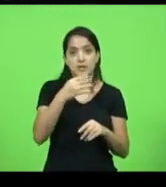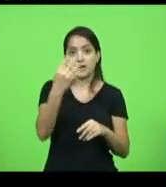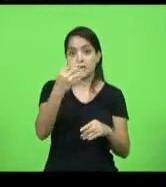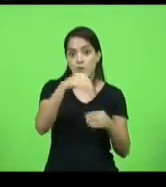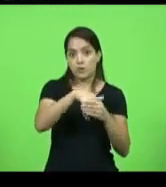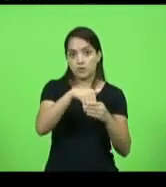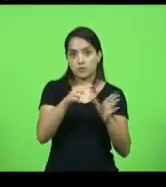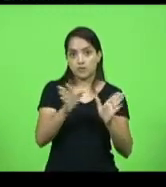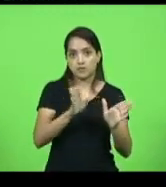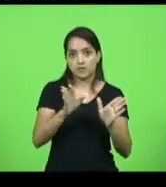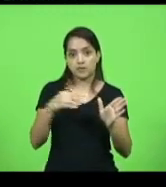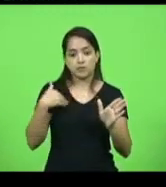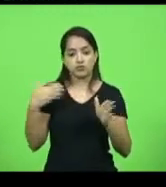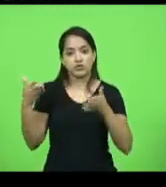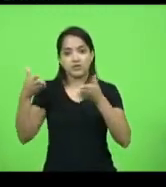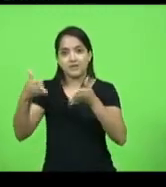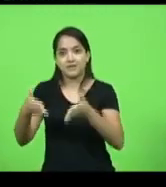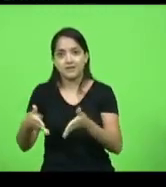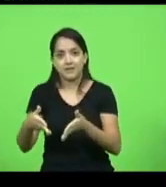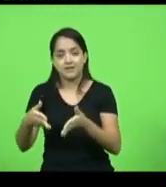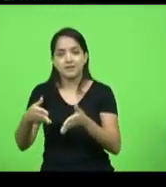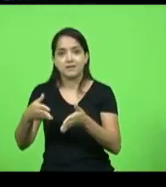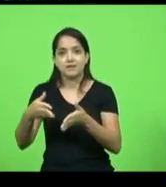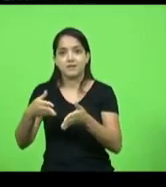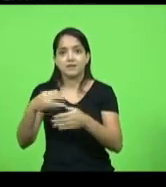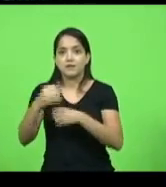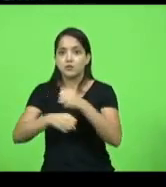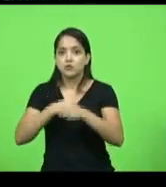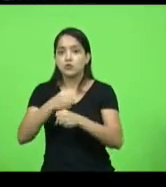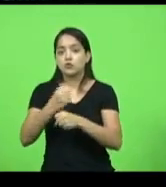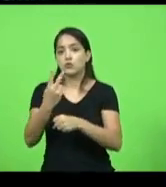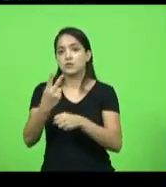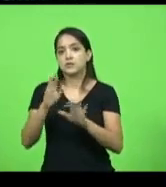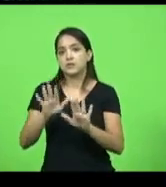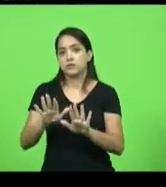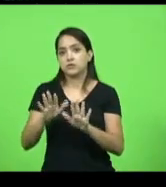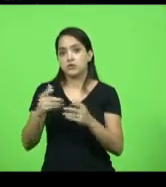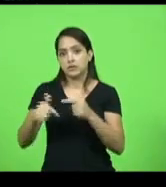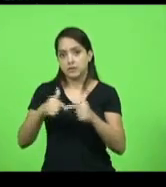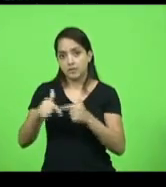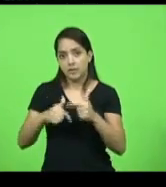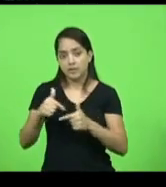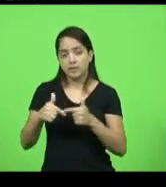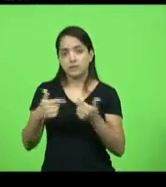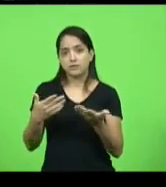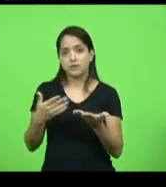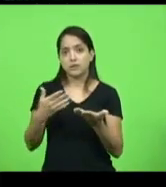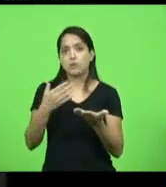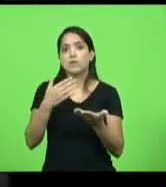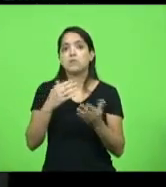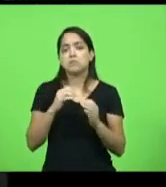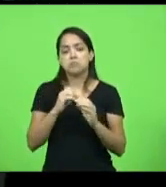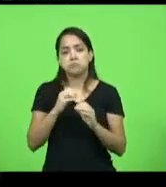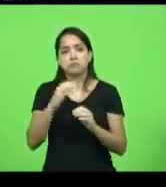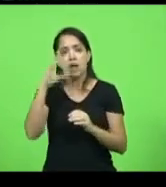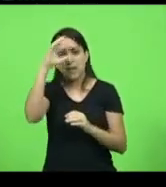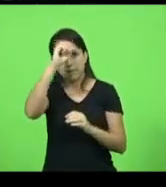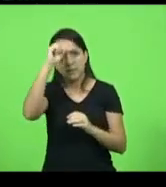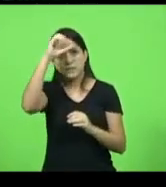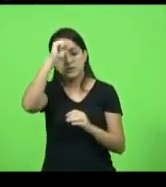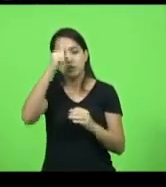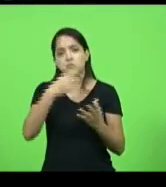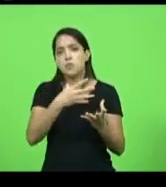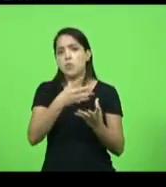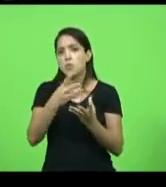cheguei agora, estou no meu 2º ano do 1º mandato, e posso dizer que aprendi muito com essa